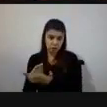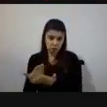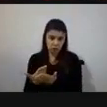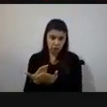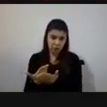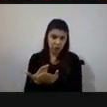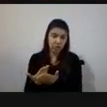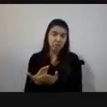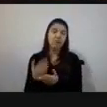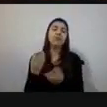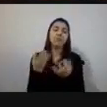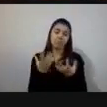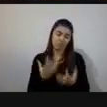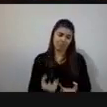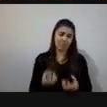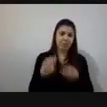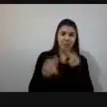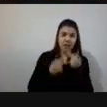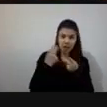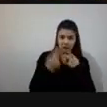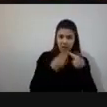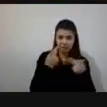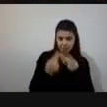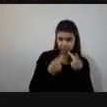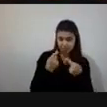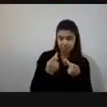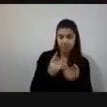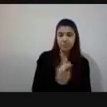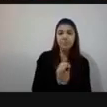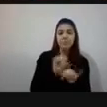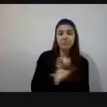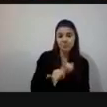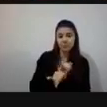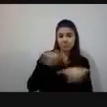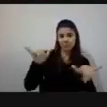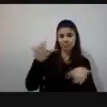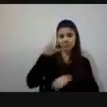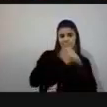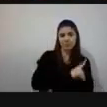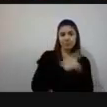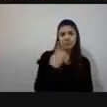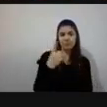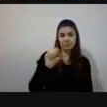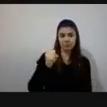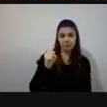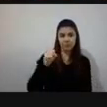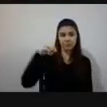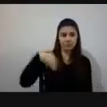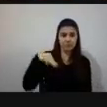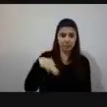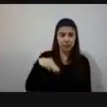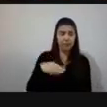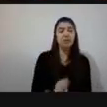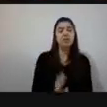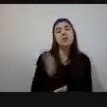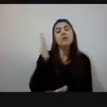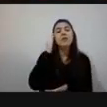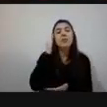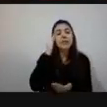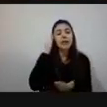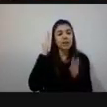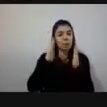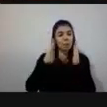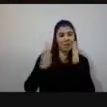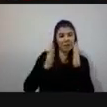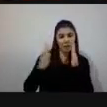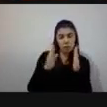esse período de maio, nesse período, geralmente são feitas muitas campanhas nas escolas e as escolas falam com as suas